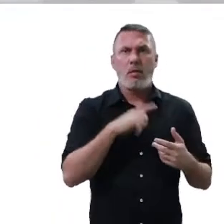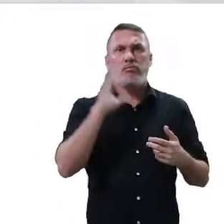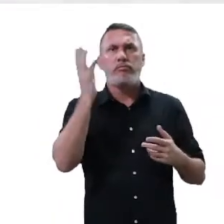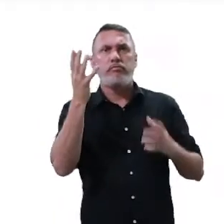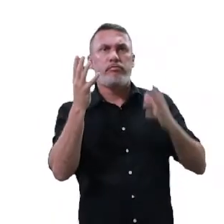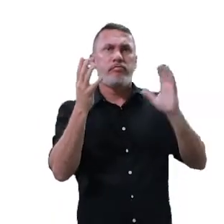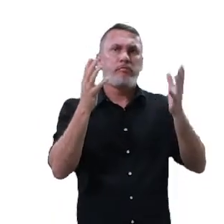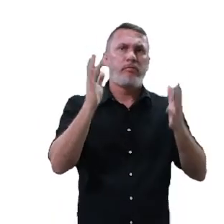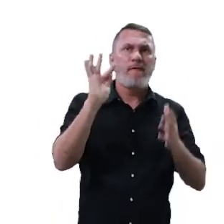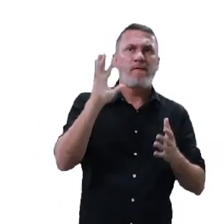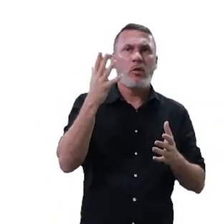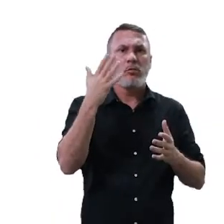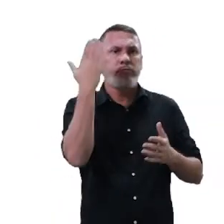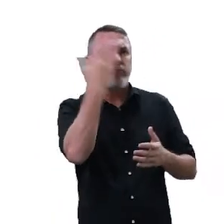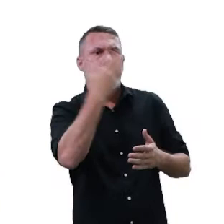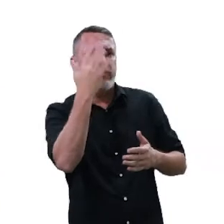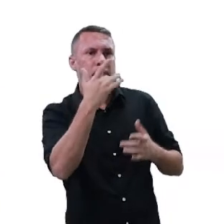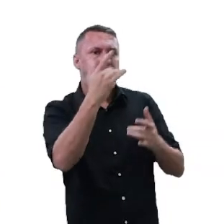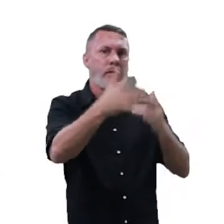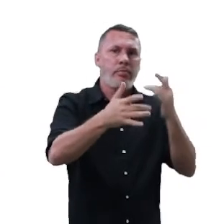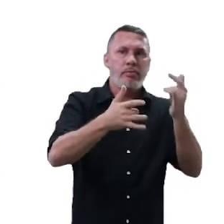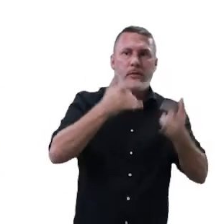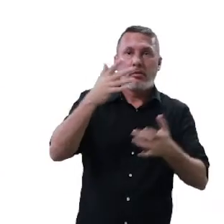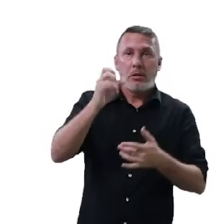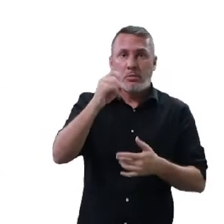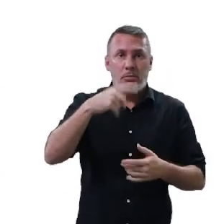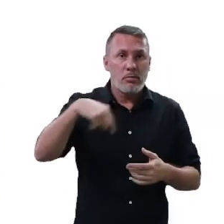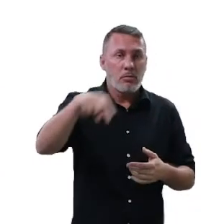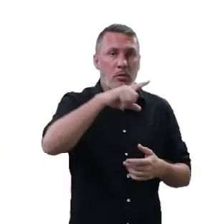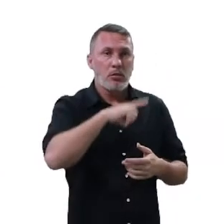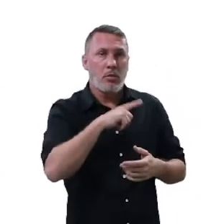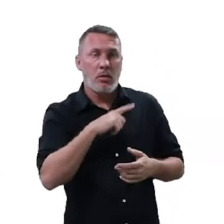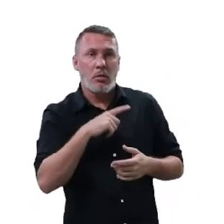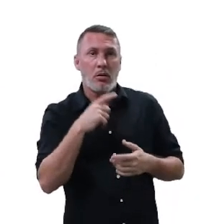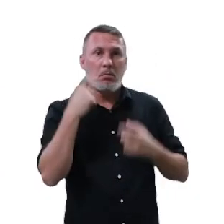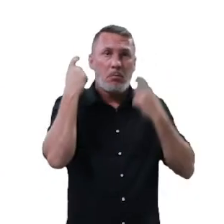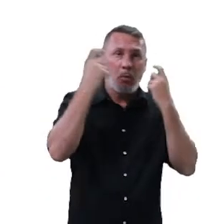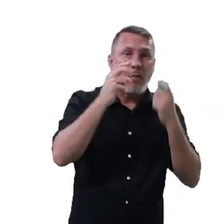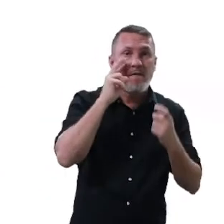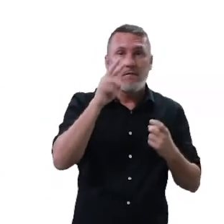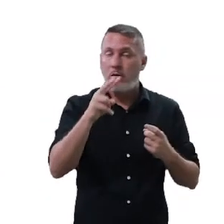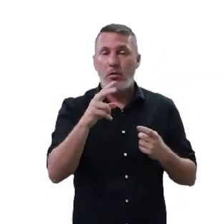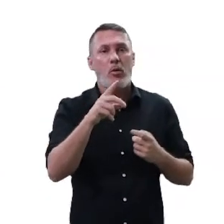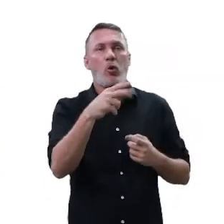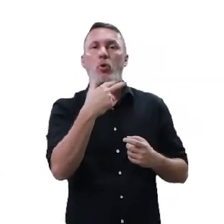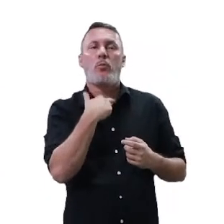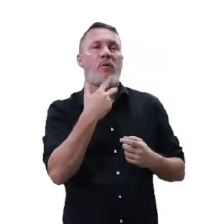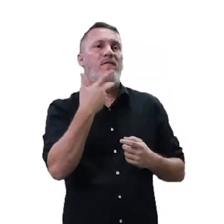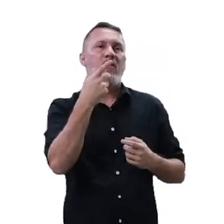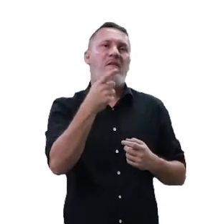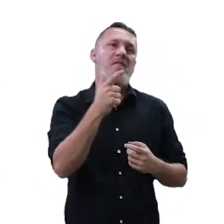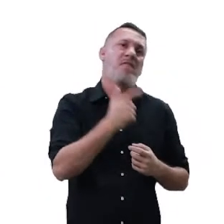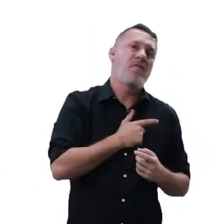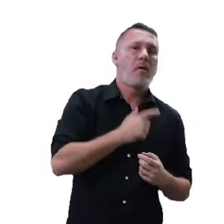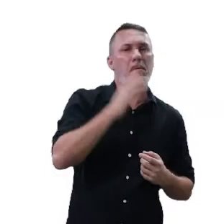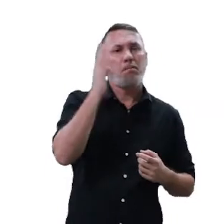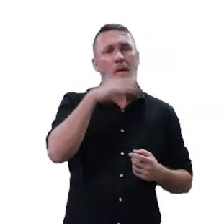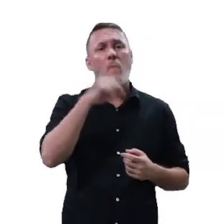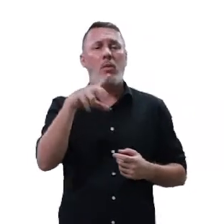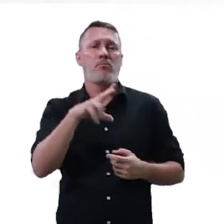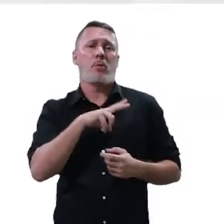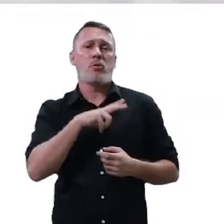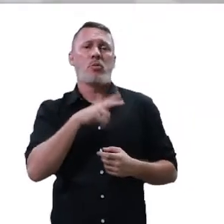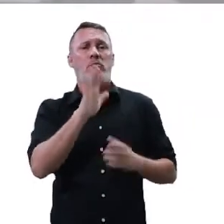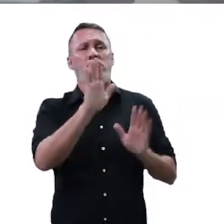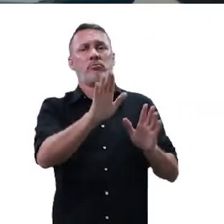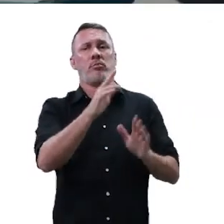O encanto sobrenatural que há nas coisas da natureza. Se nelas algo te dá encanto ou medo, não me digas que seja feio ou má, é acaso